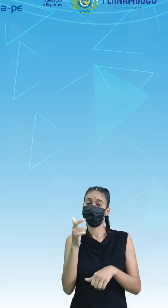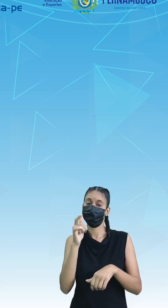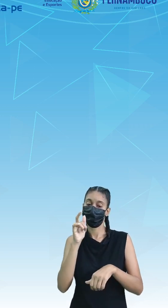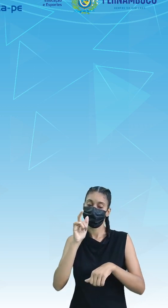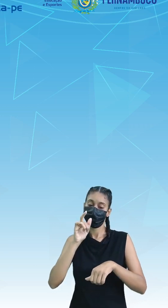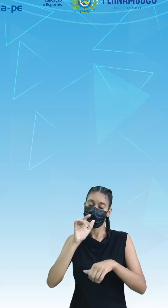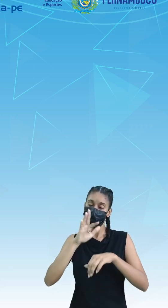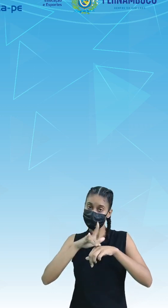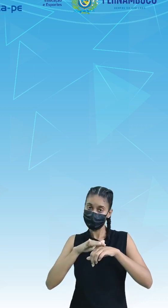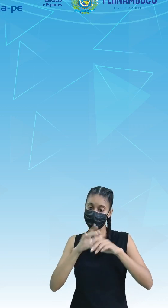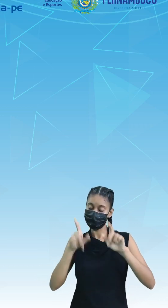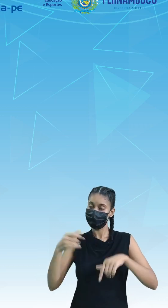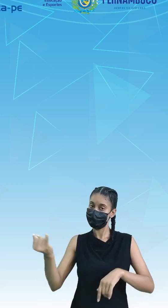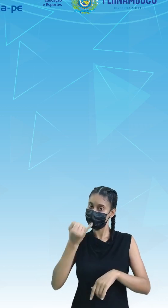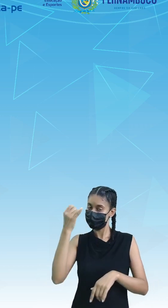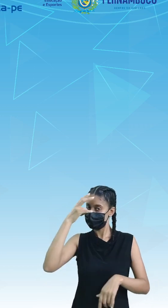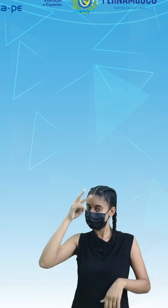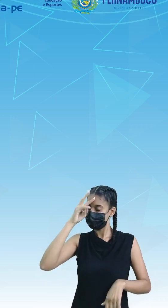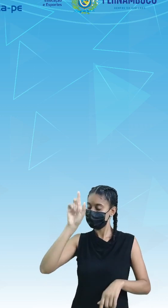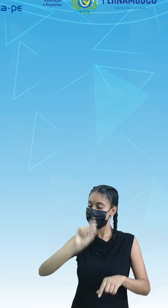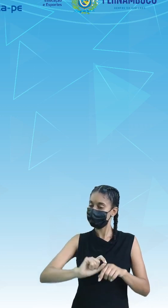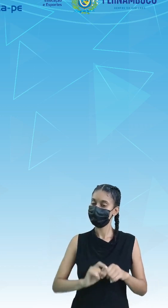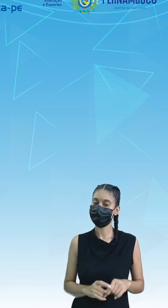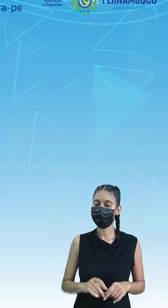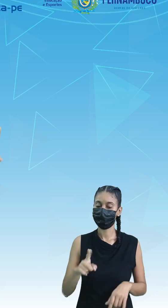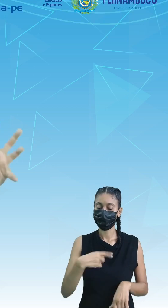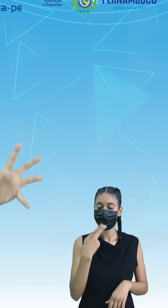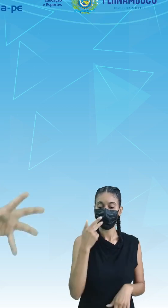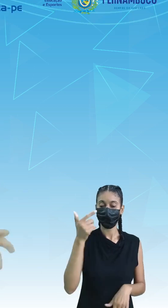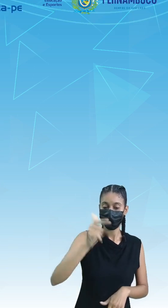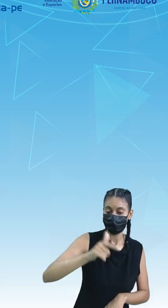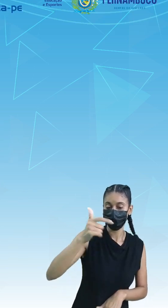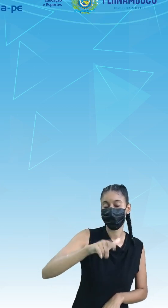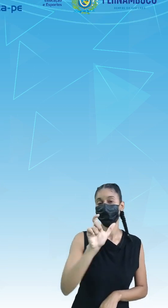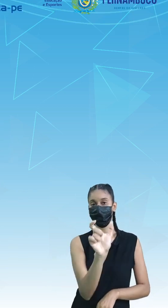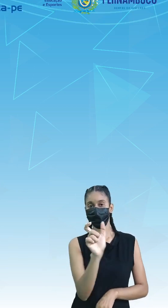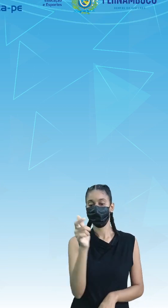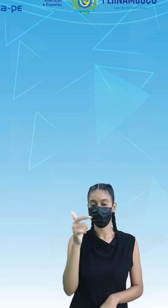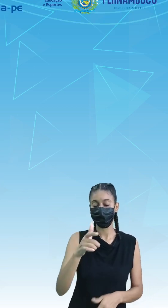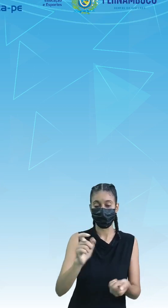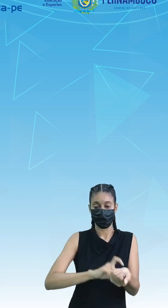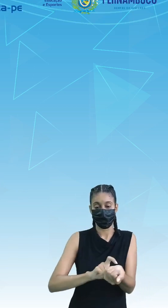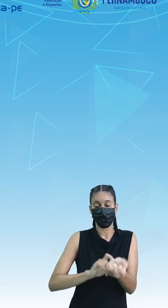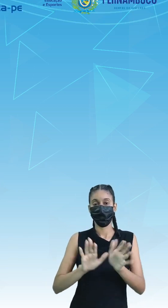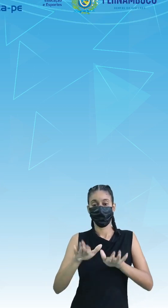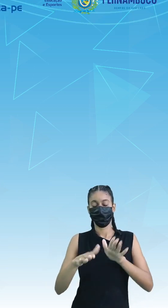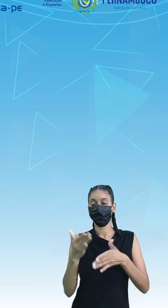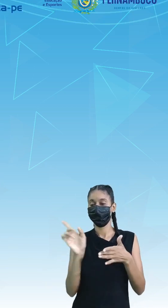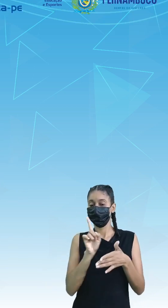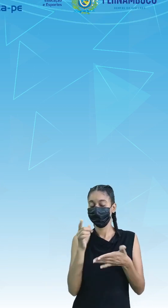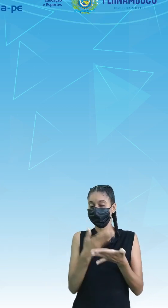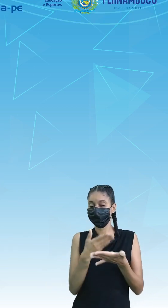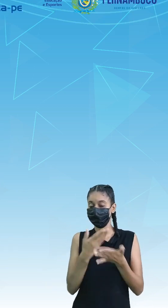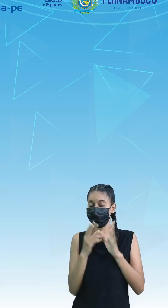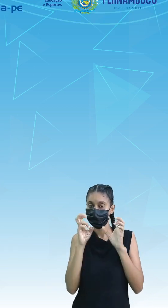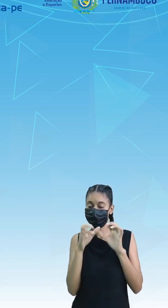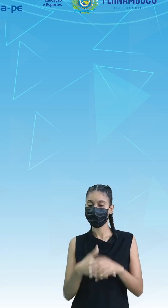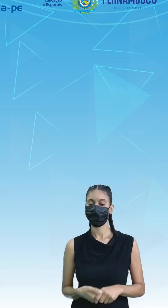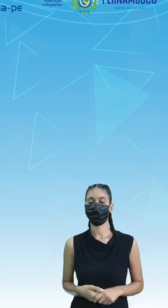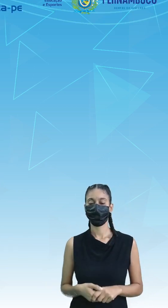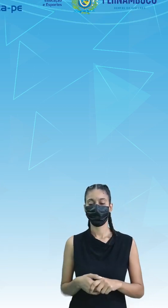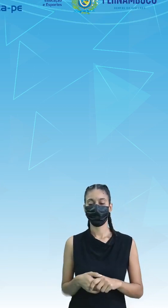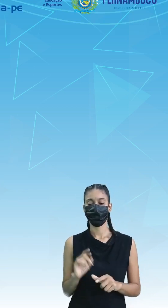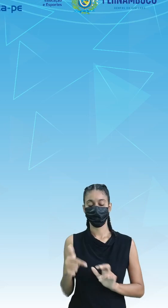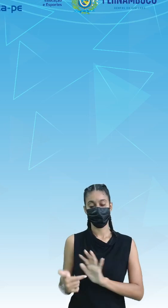certo? É importante lembrar disso. Então, quando a gente repete, você está tenso, talvez não estudou aquele assunto. Então,